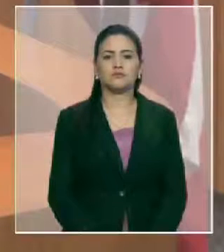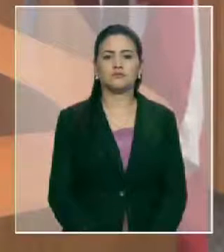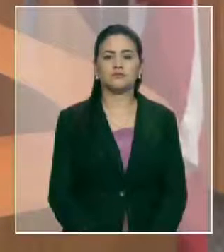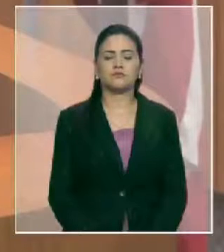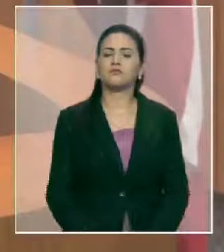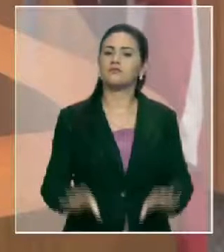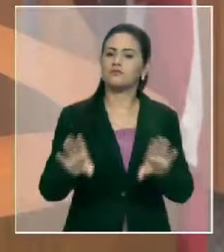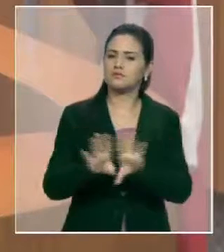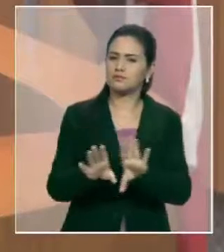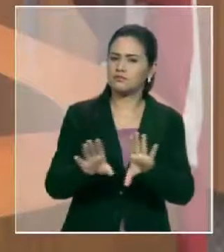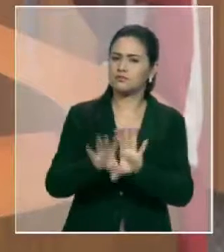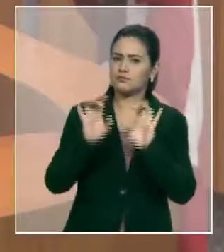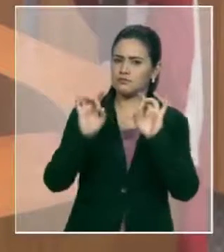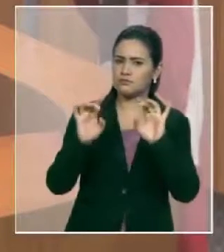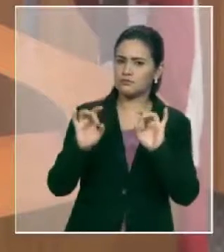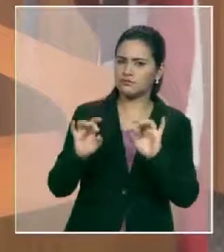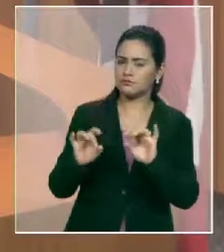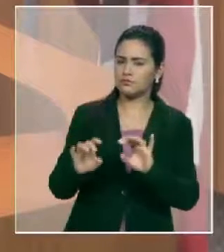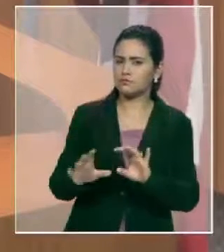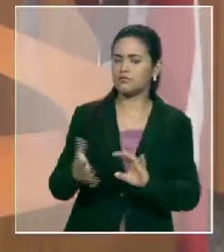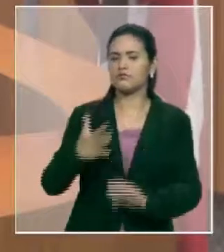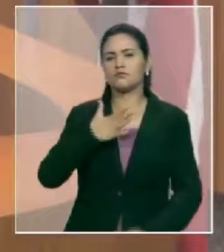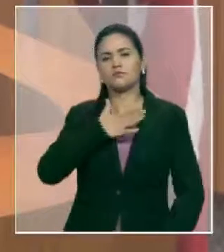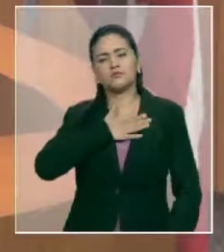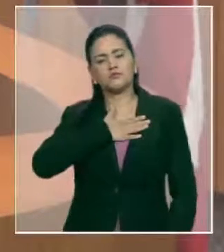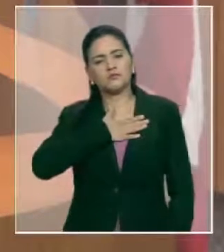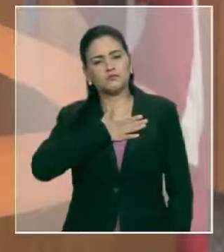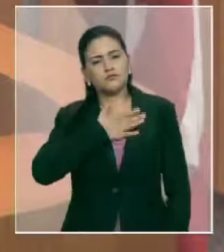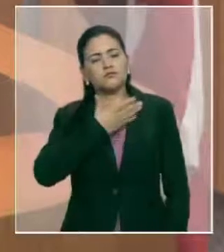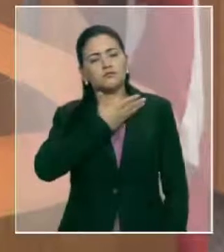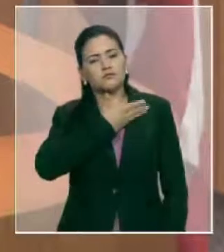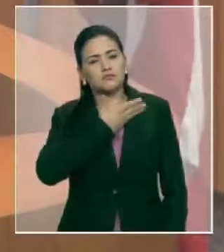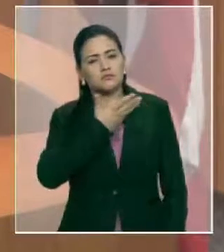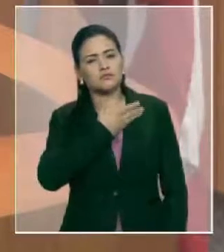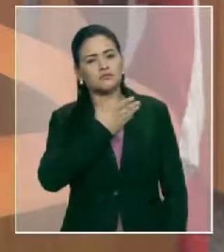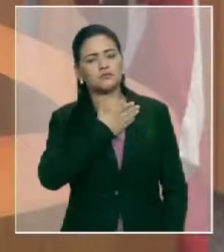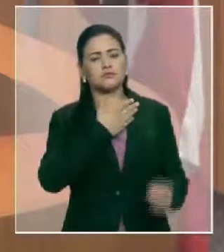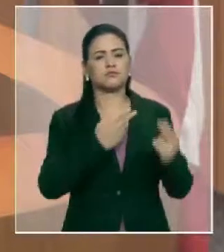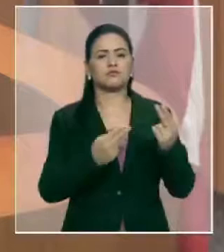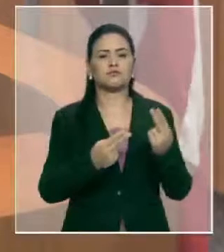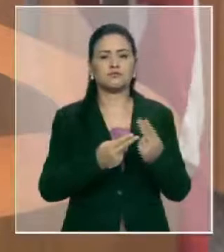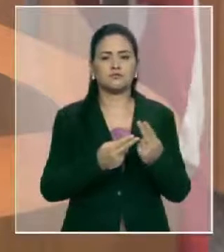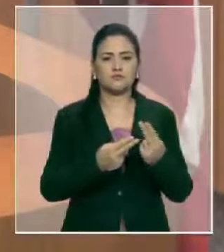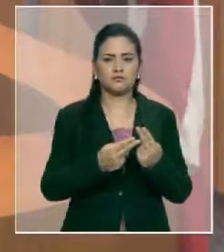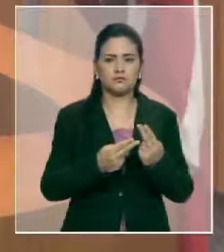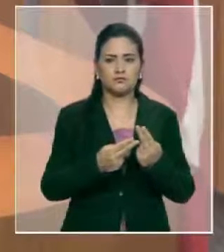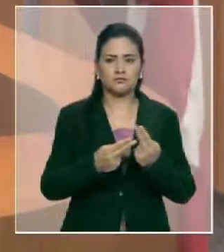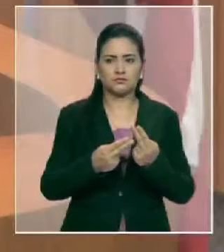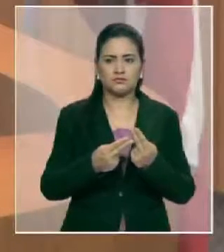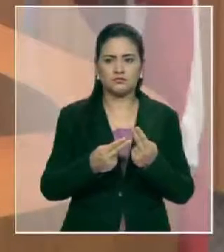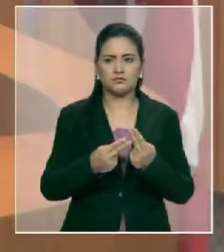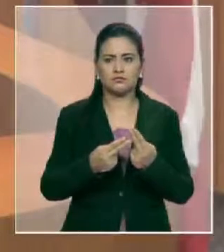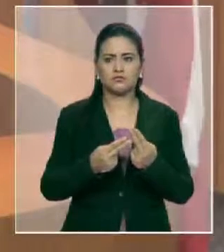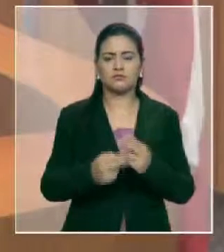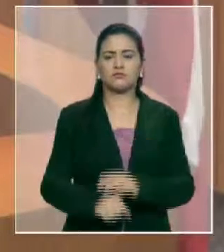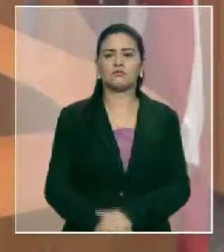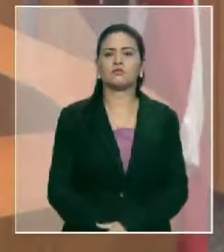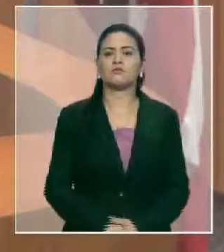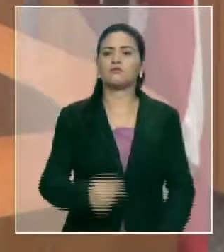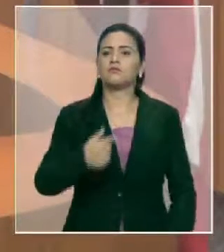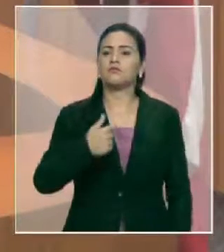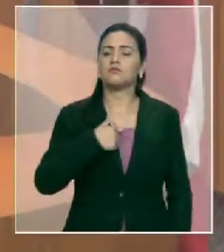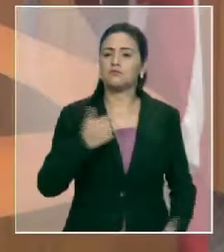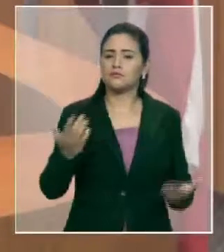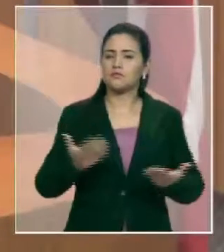aos meus irmãos timonenses. Hoje eu venho lamentar o falecimento